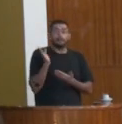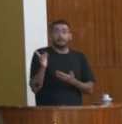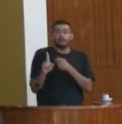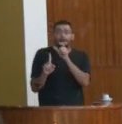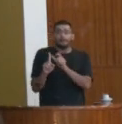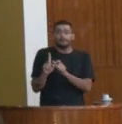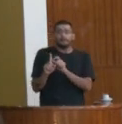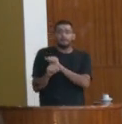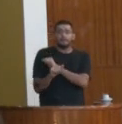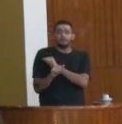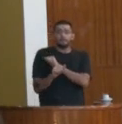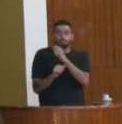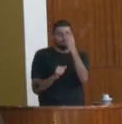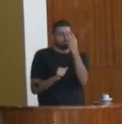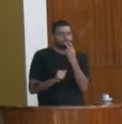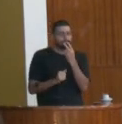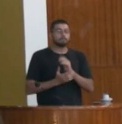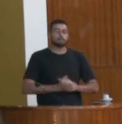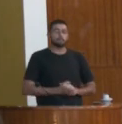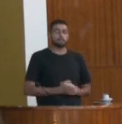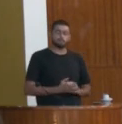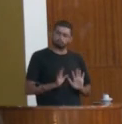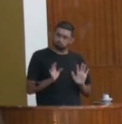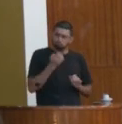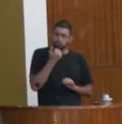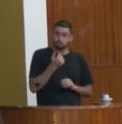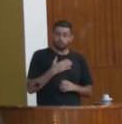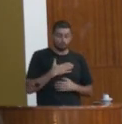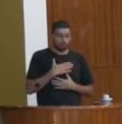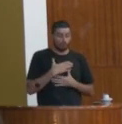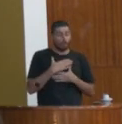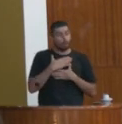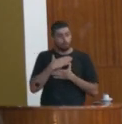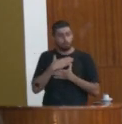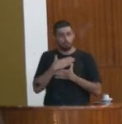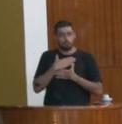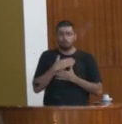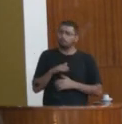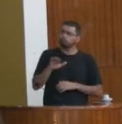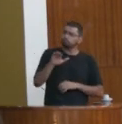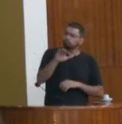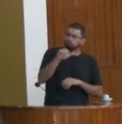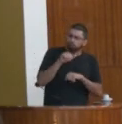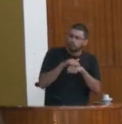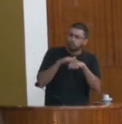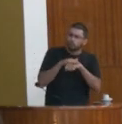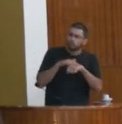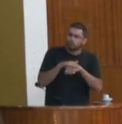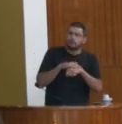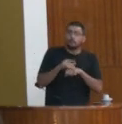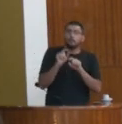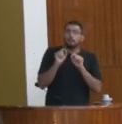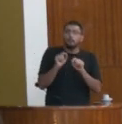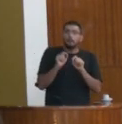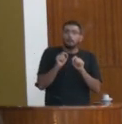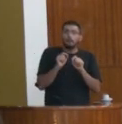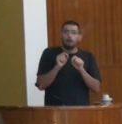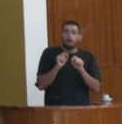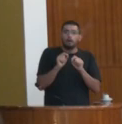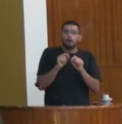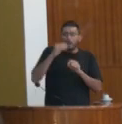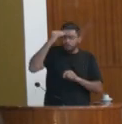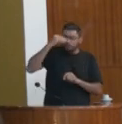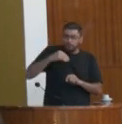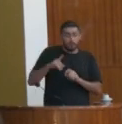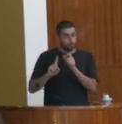Obrigado, senhor. Aí eu fui, a gente chamou ela para conversar, para ela desistir.